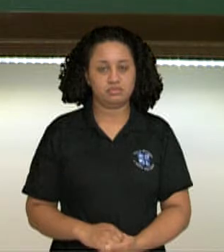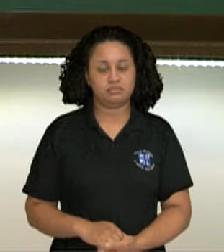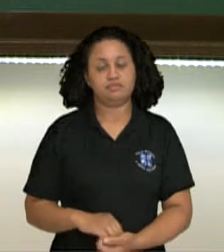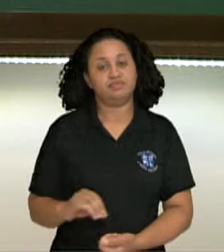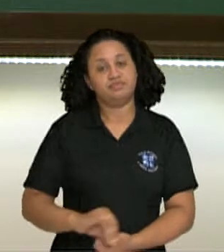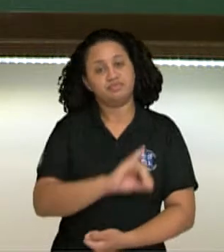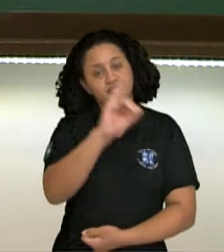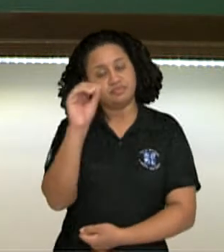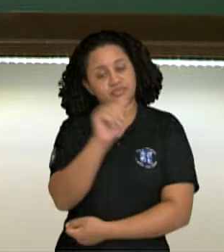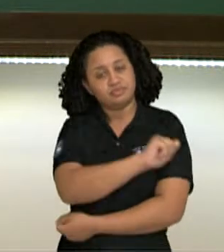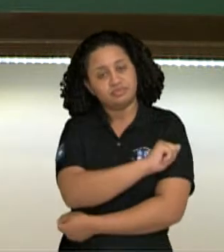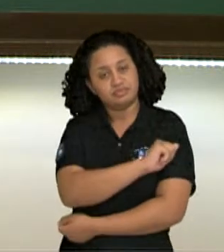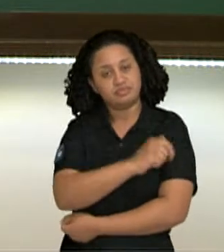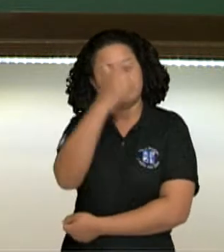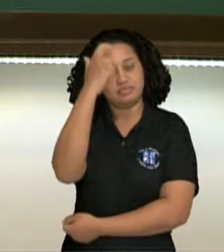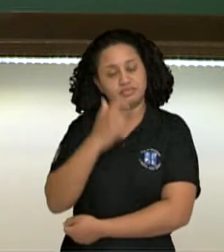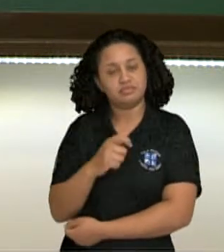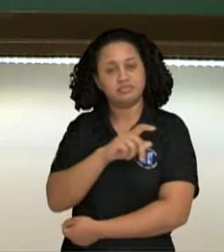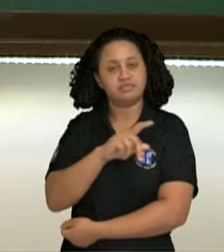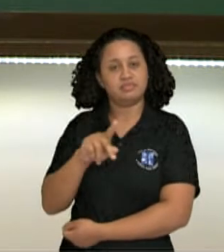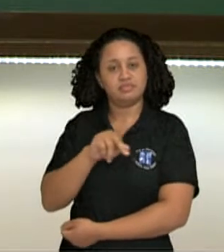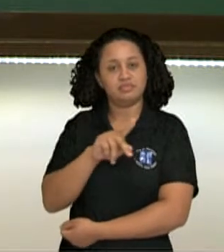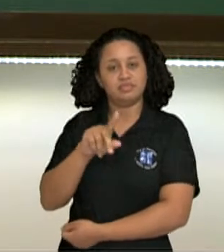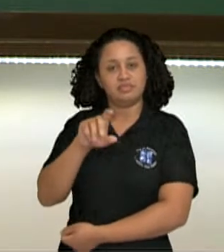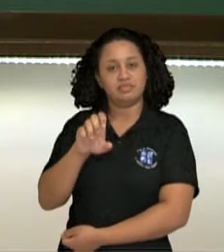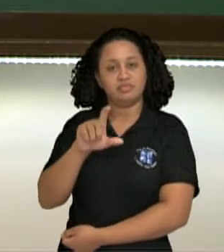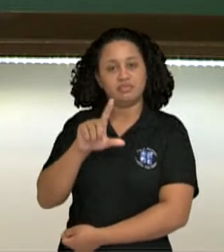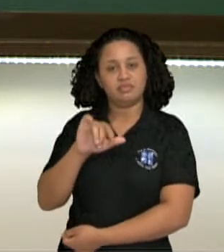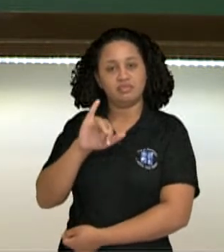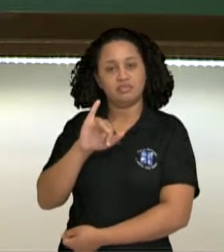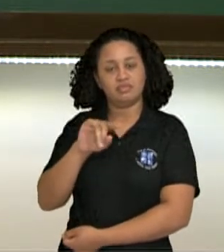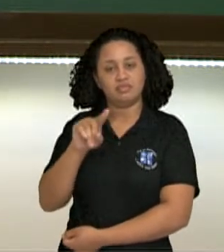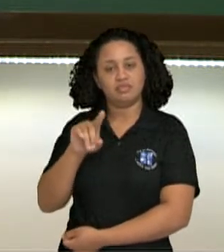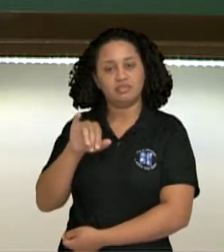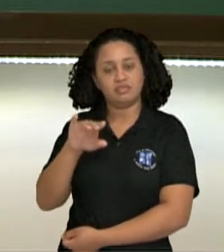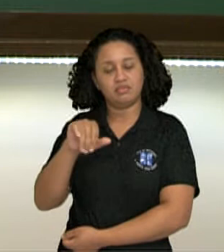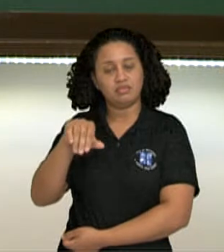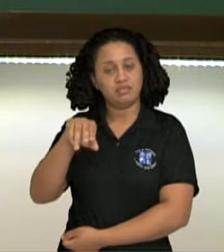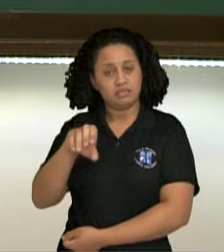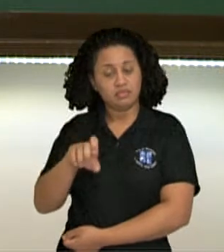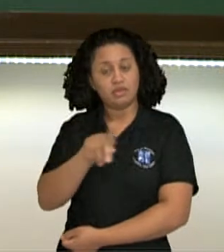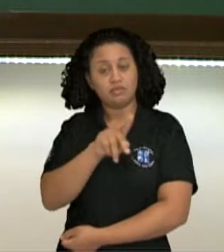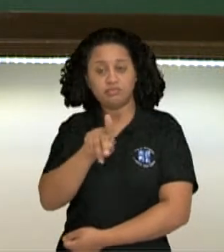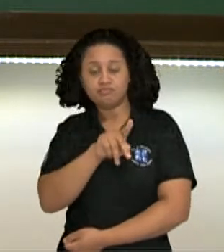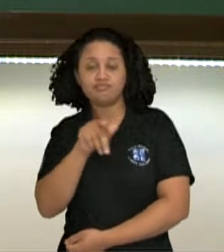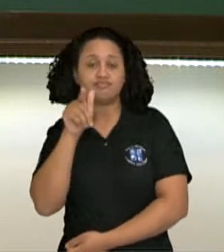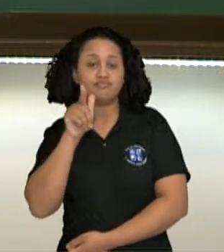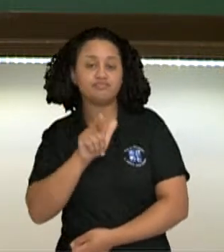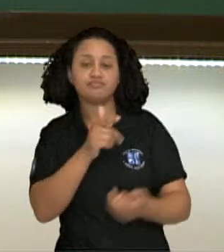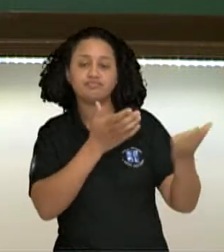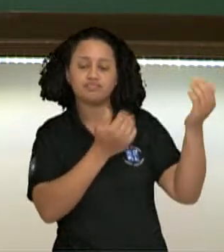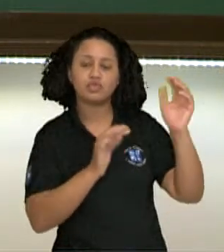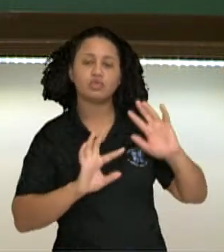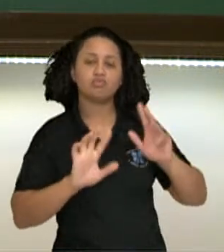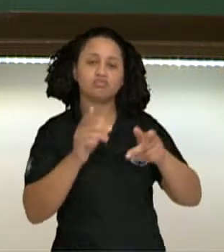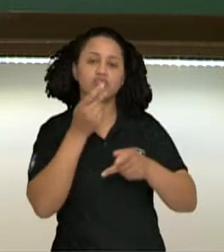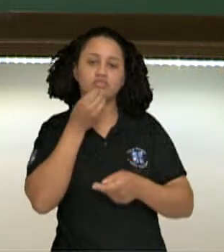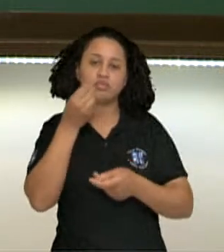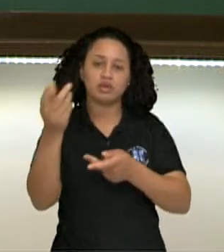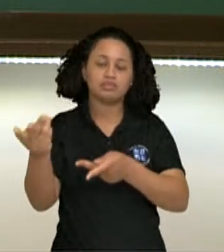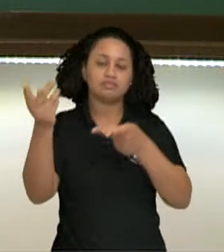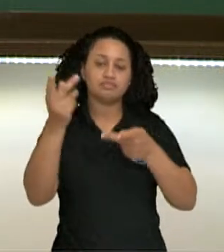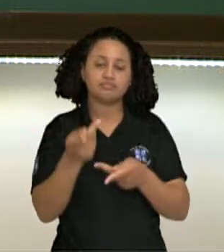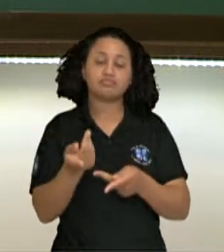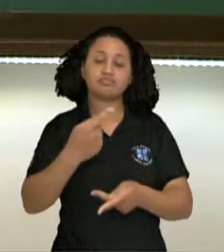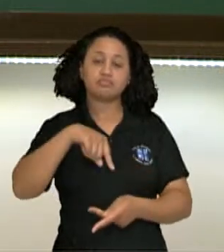Hola chicos, soy la profesora Elisiane, profesora de lengua española. Sean todos bienvenidos. Vamos